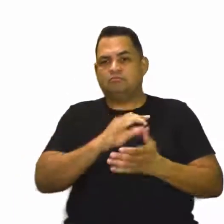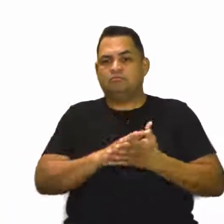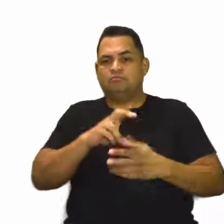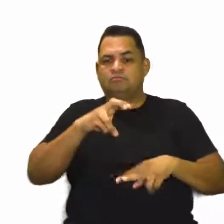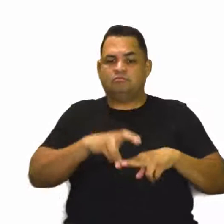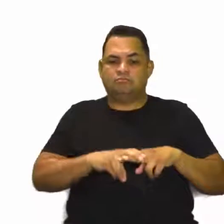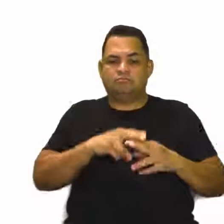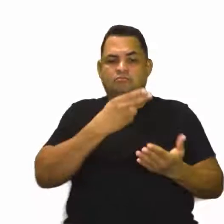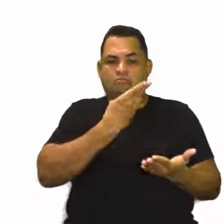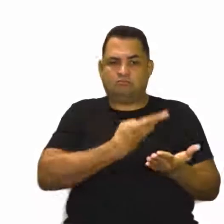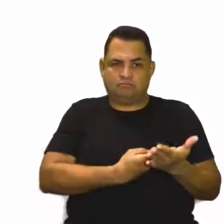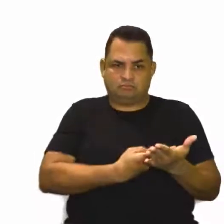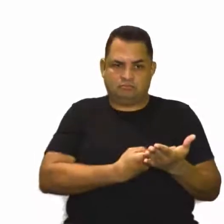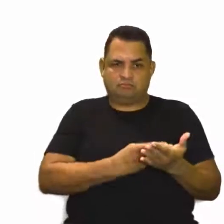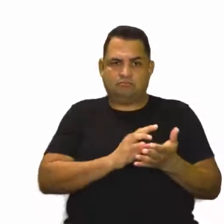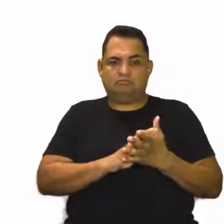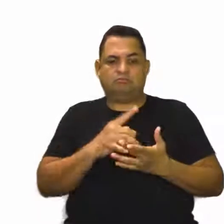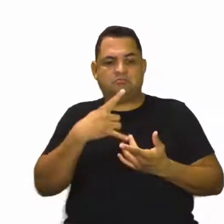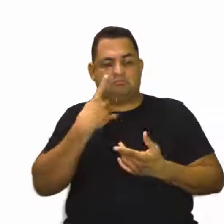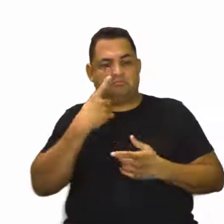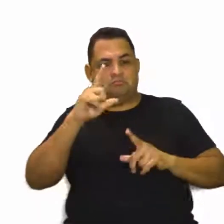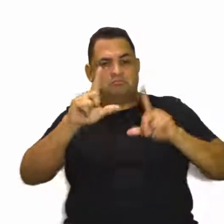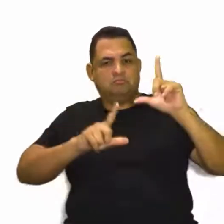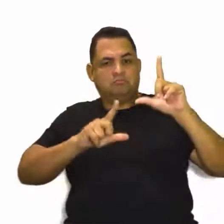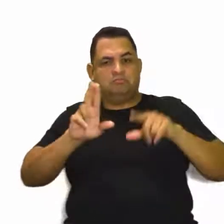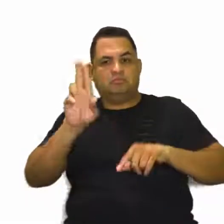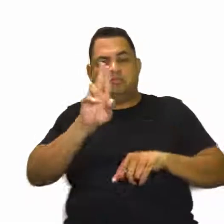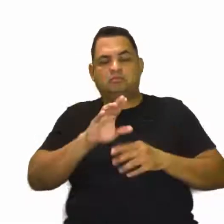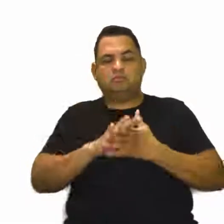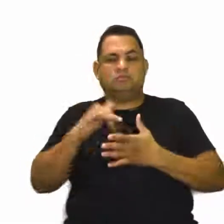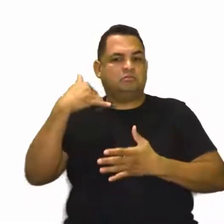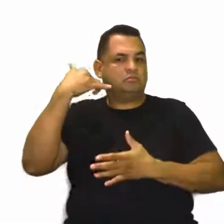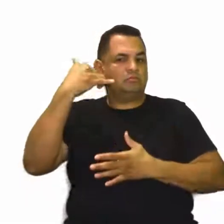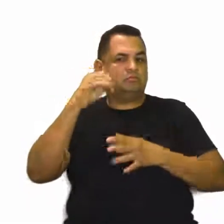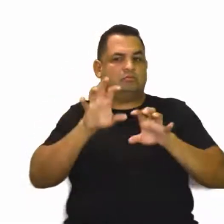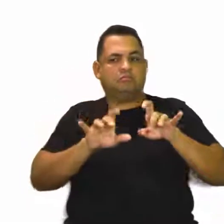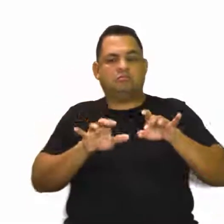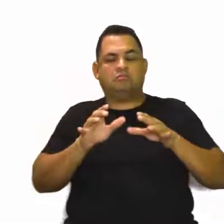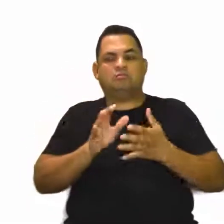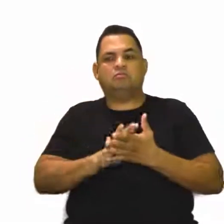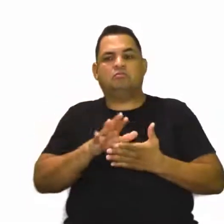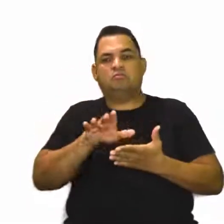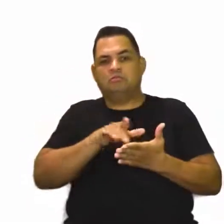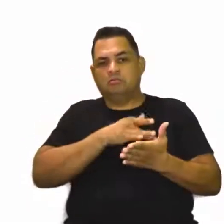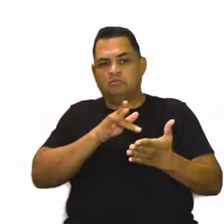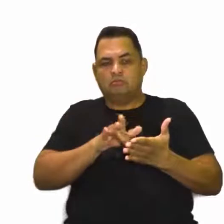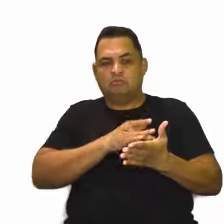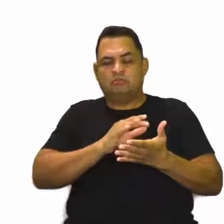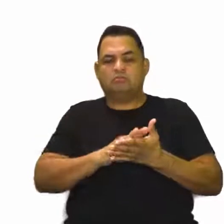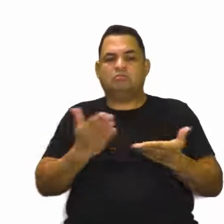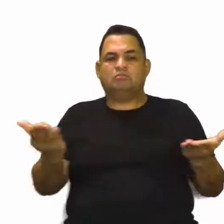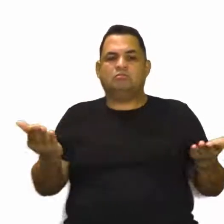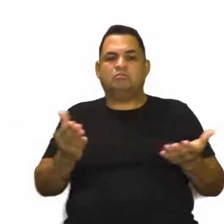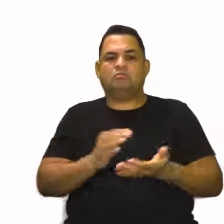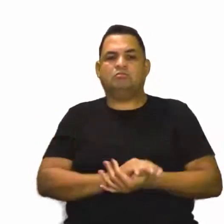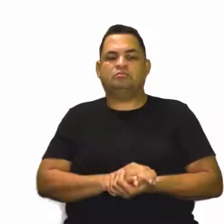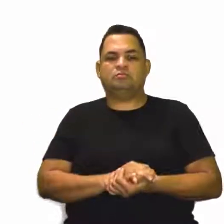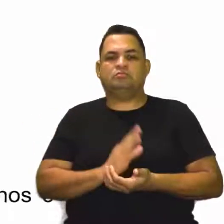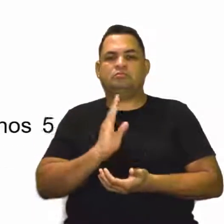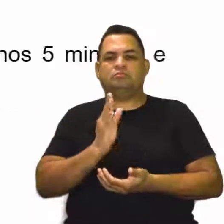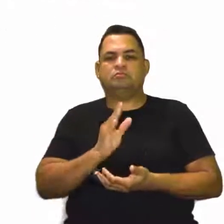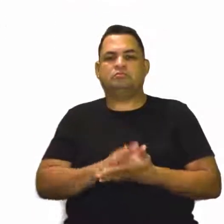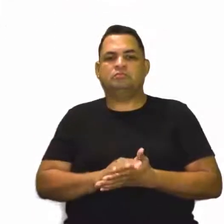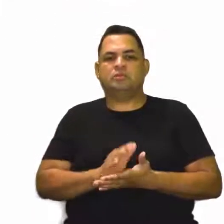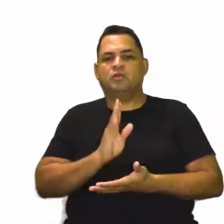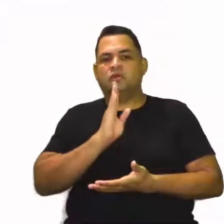ou deitado, assistindo uma TV, utilizando o celular, computador, as tecnologias aí afins, né? Que a gente já conhece